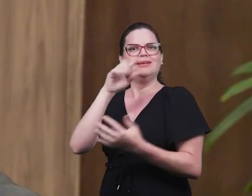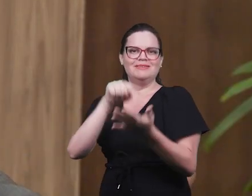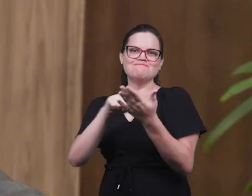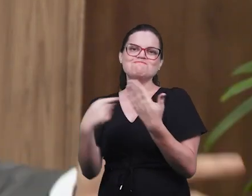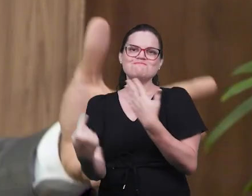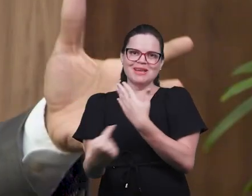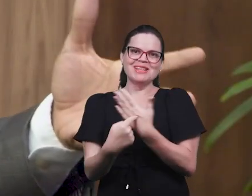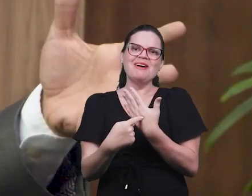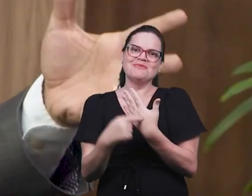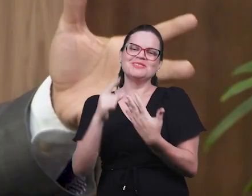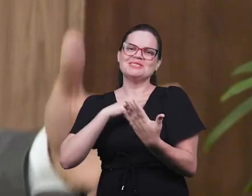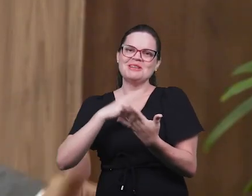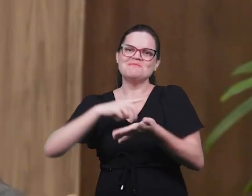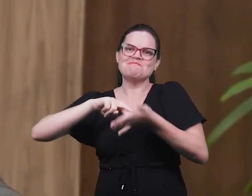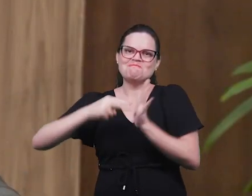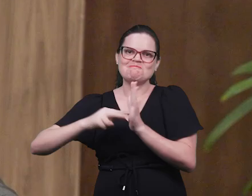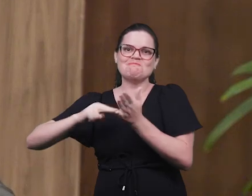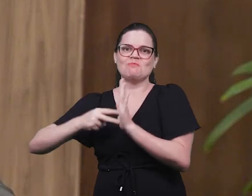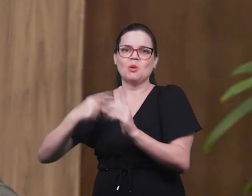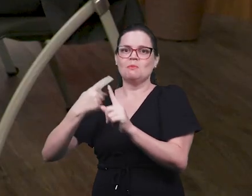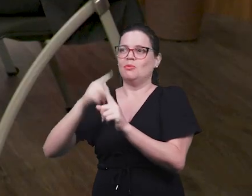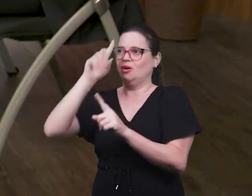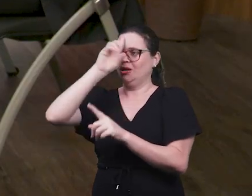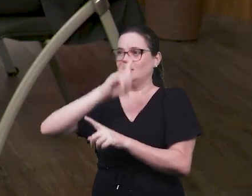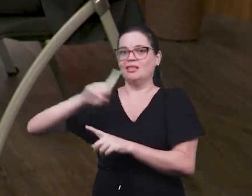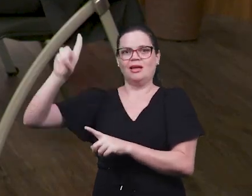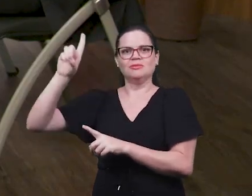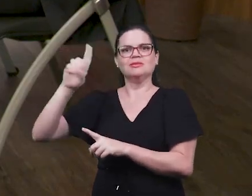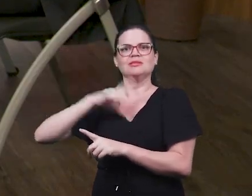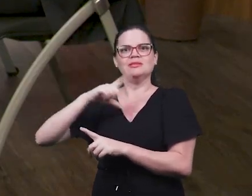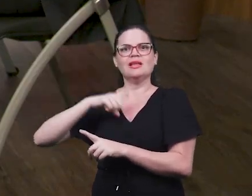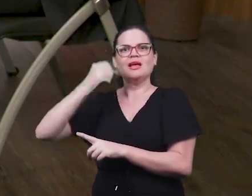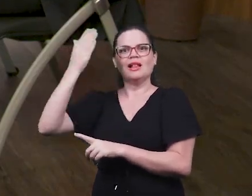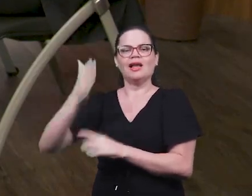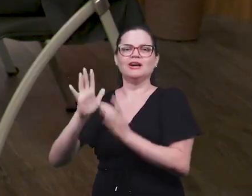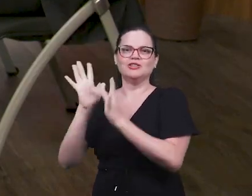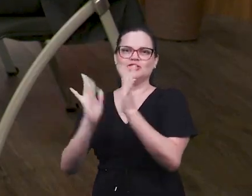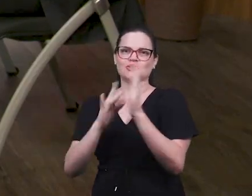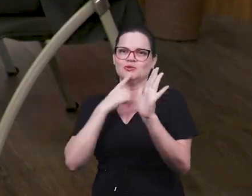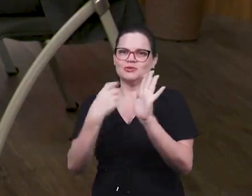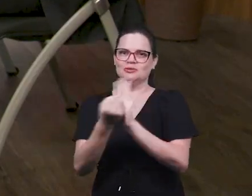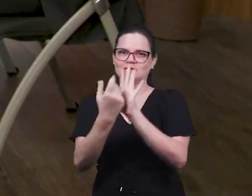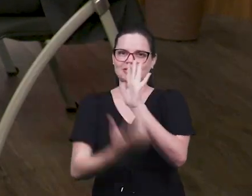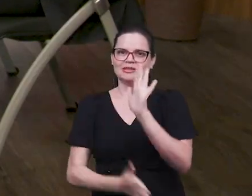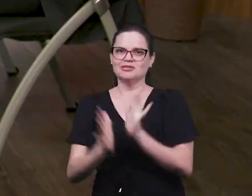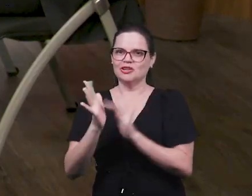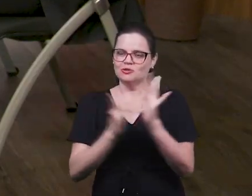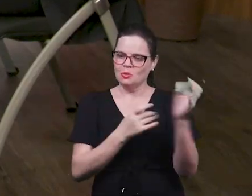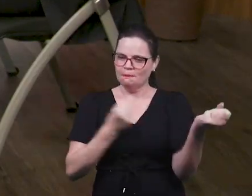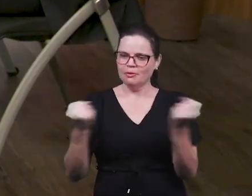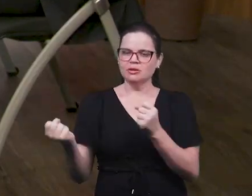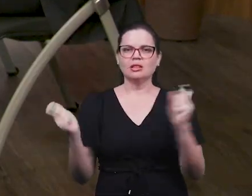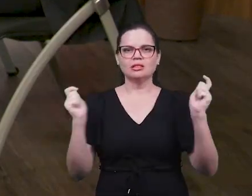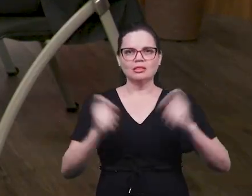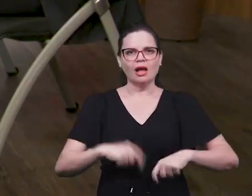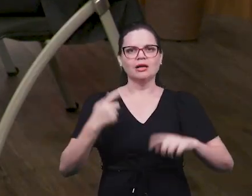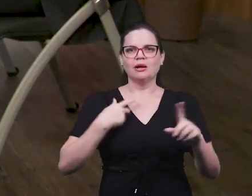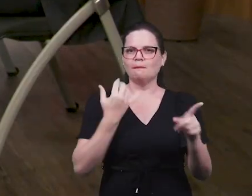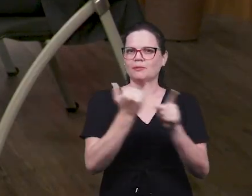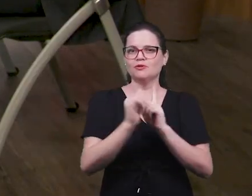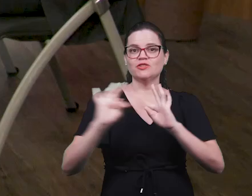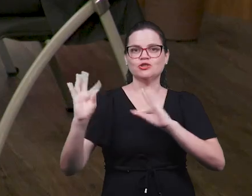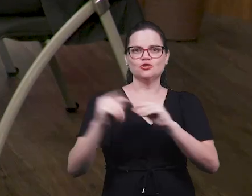as coisas, nele está todo o poder e toda a autoridade. Então, o sangue de Jesus é uma mensagem bíblica de Gênesis a Apocalipse. E pelo sangue